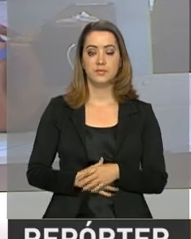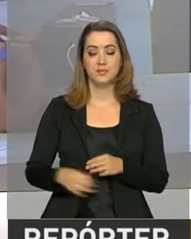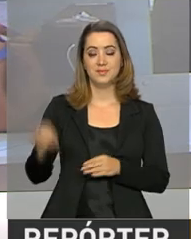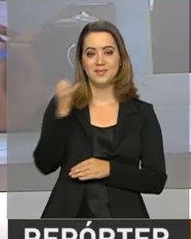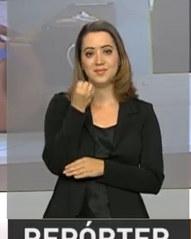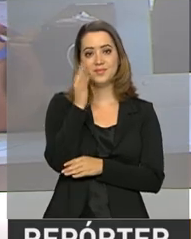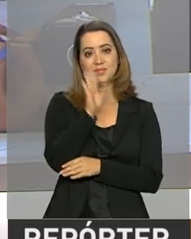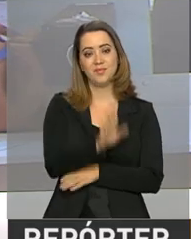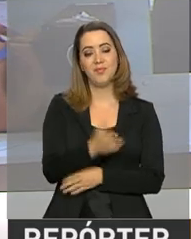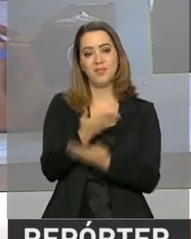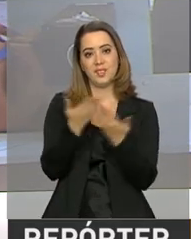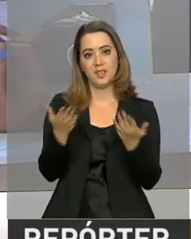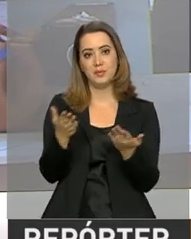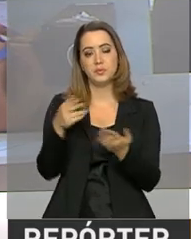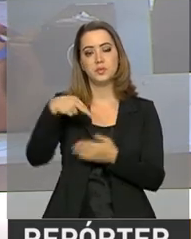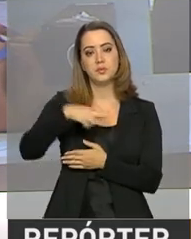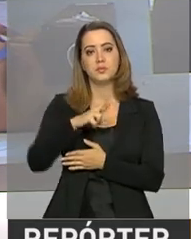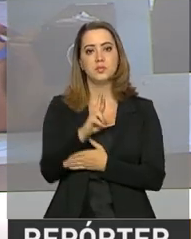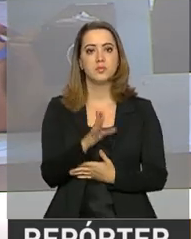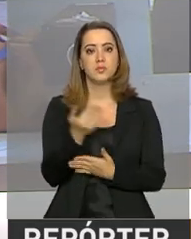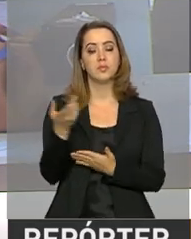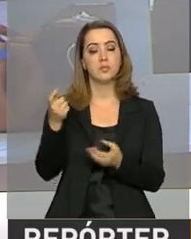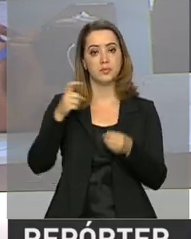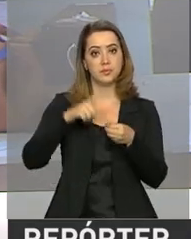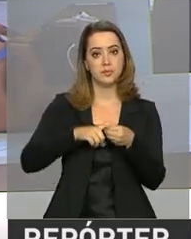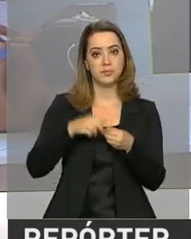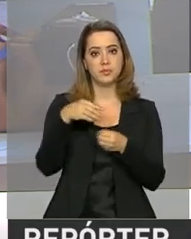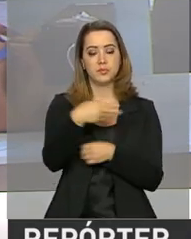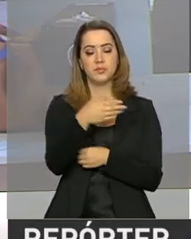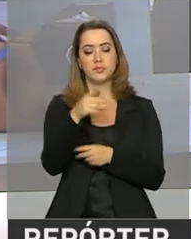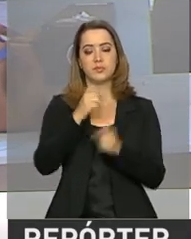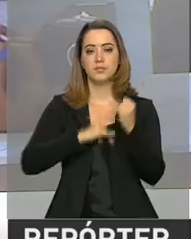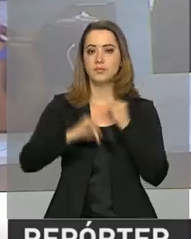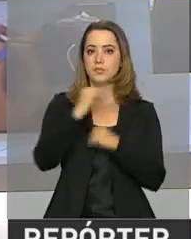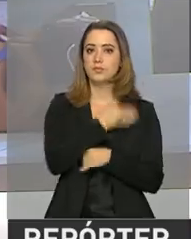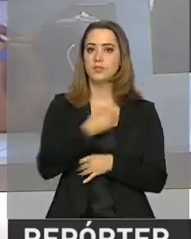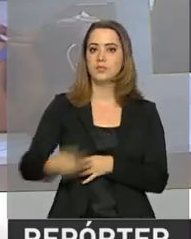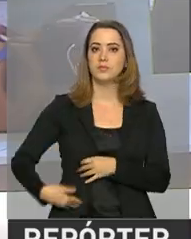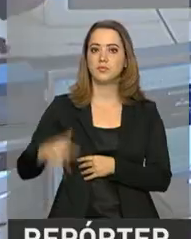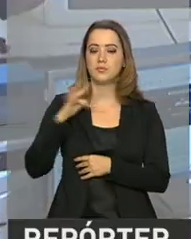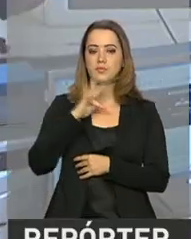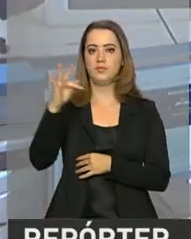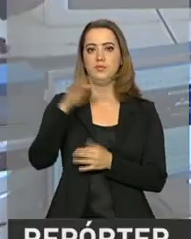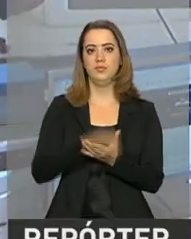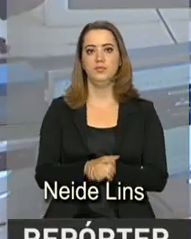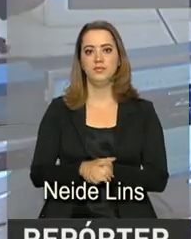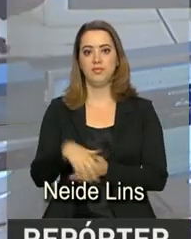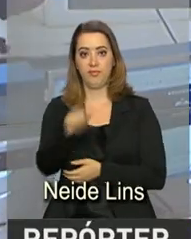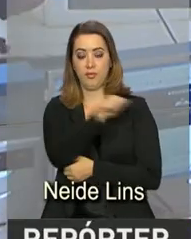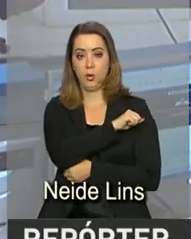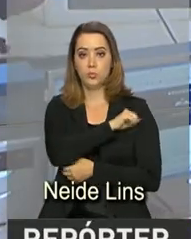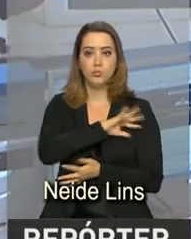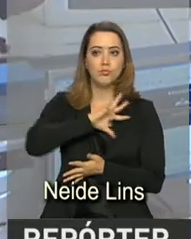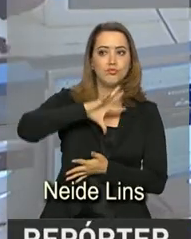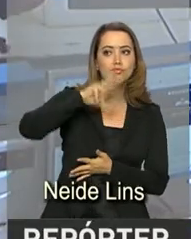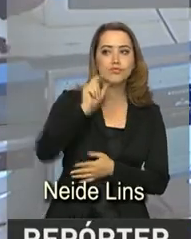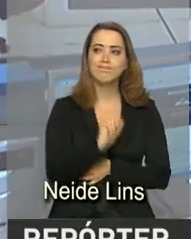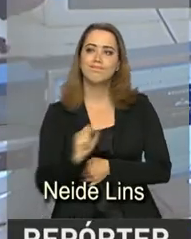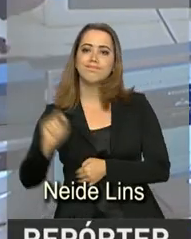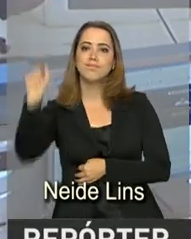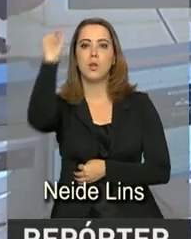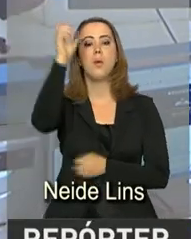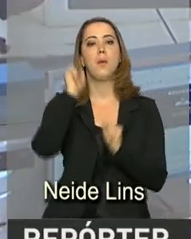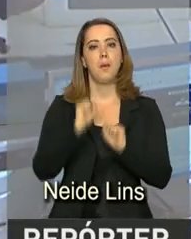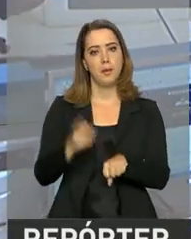Olá boa tarde para você o repórter NBR está de volta com as notícias do governo federal estudantes de todo o país